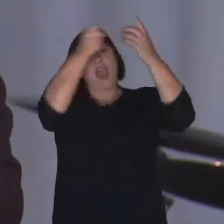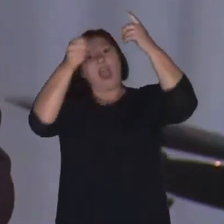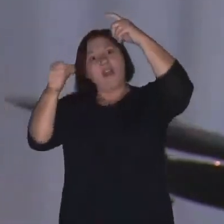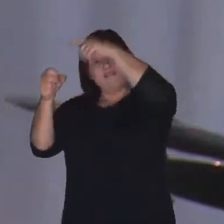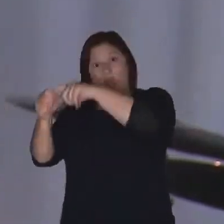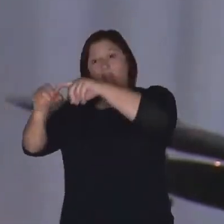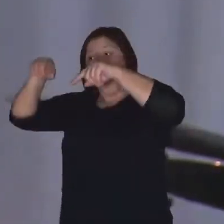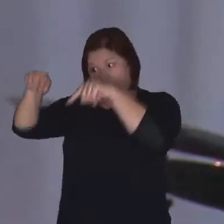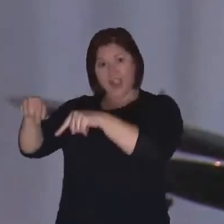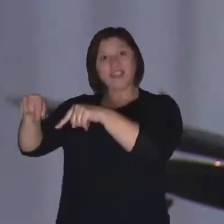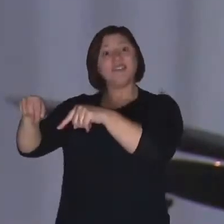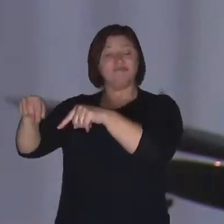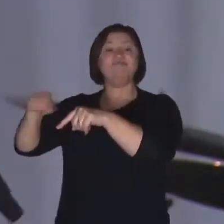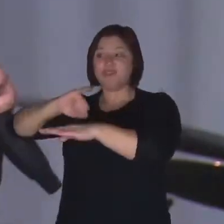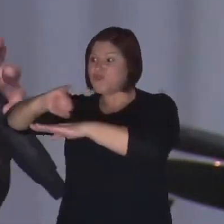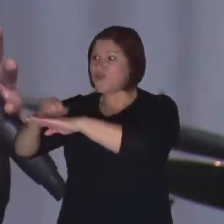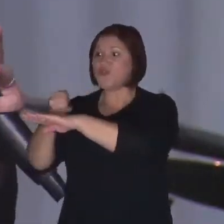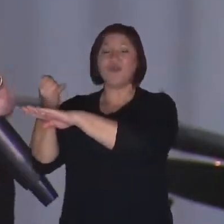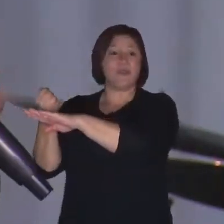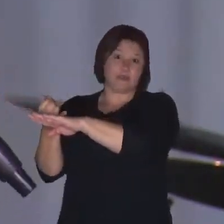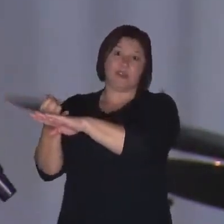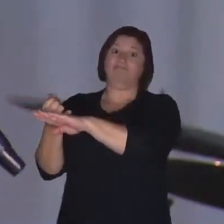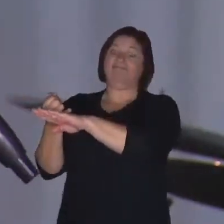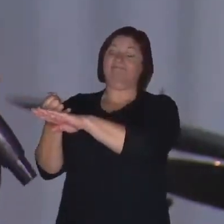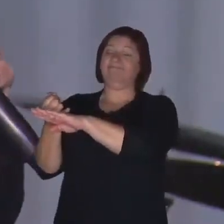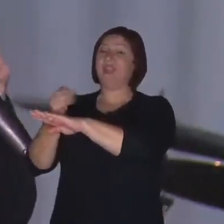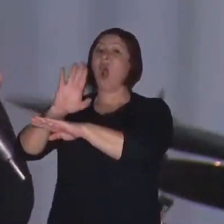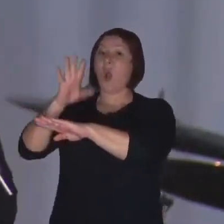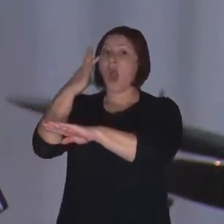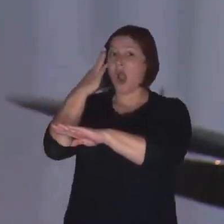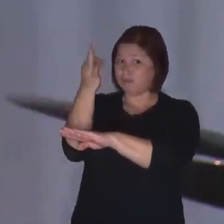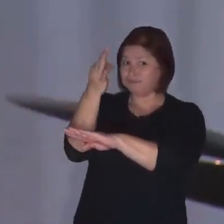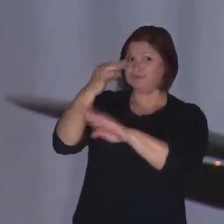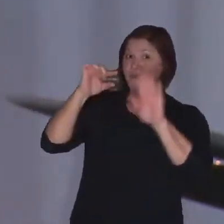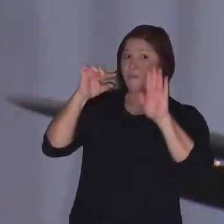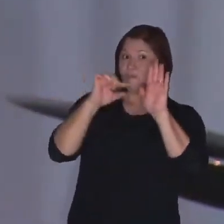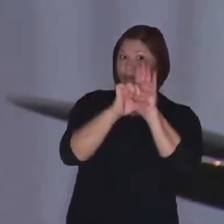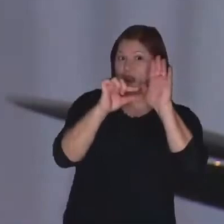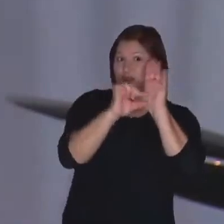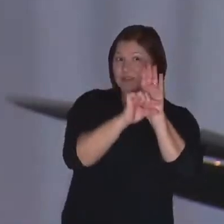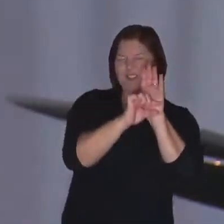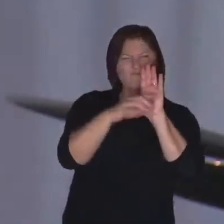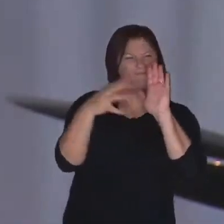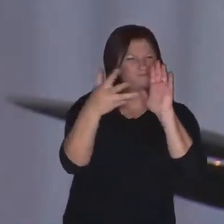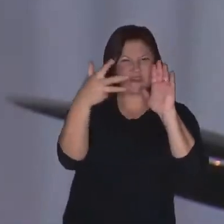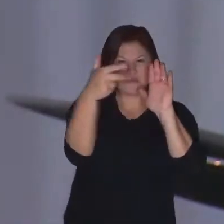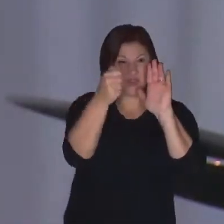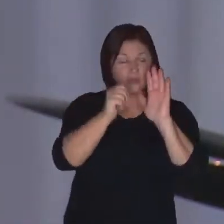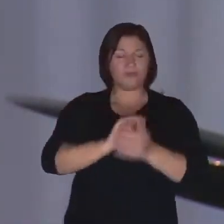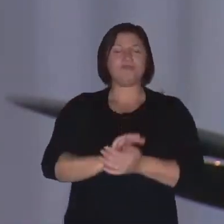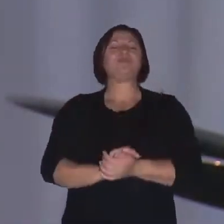E aqui vem um dos versículos mais incríveis para quem deseja viver o novo normal. Porque eu